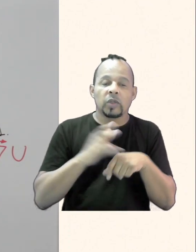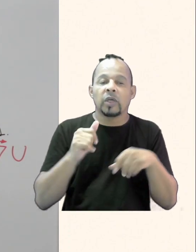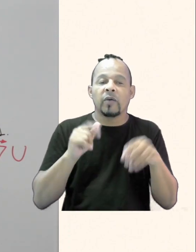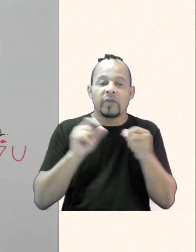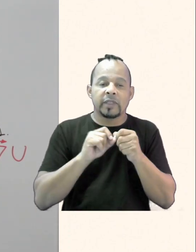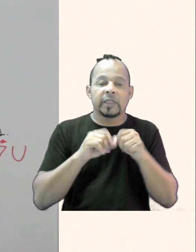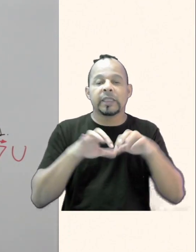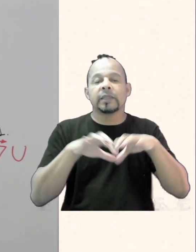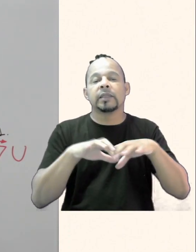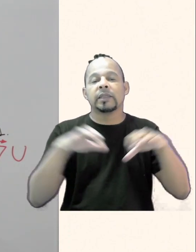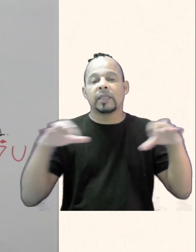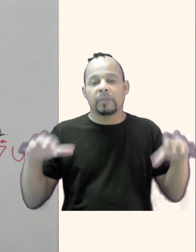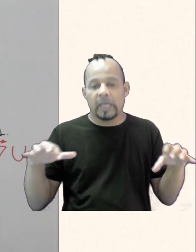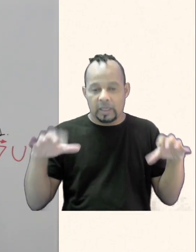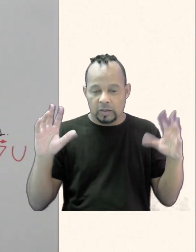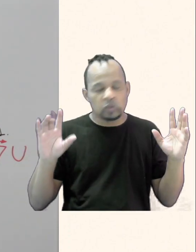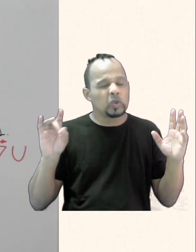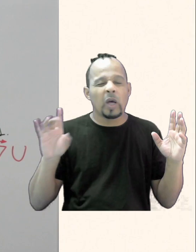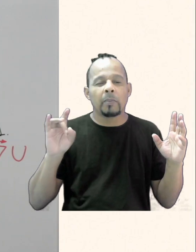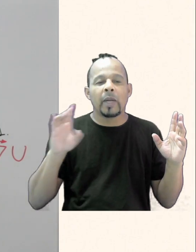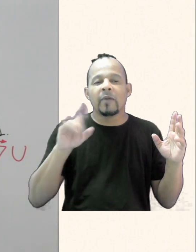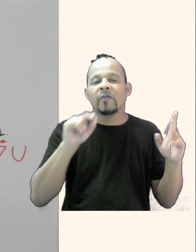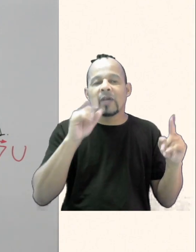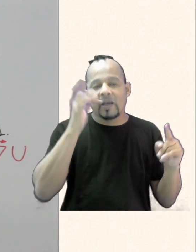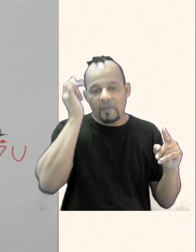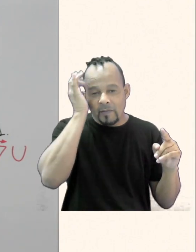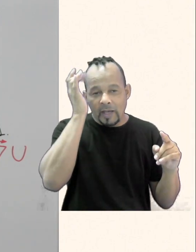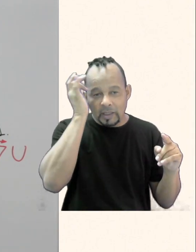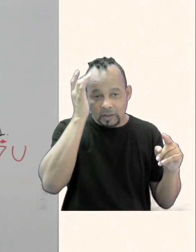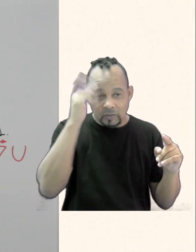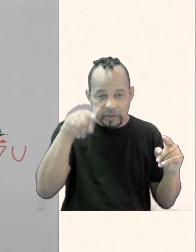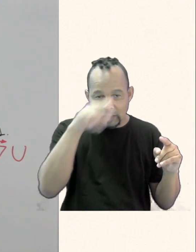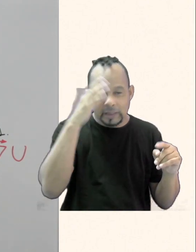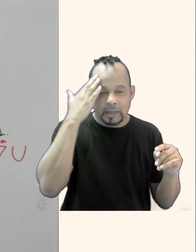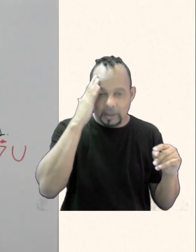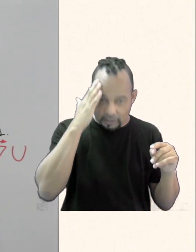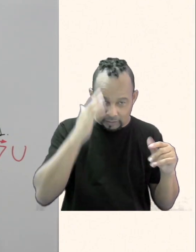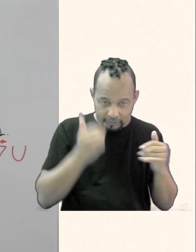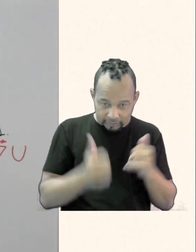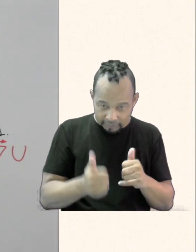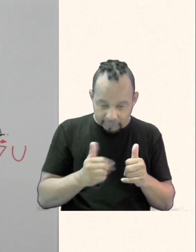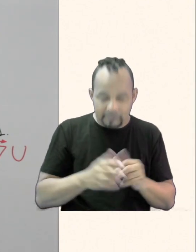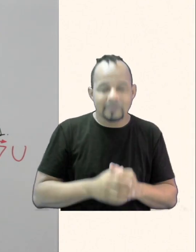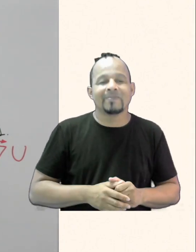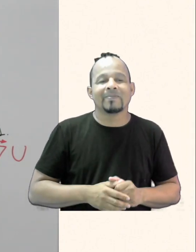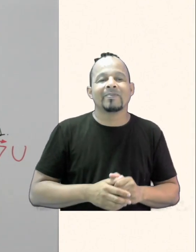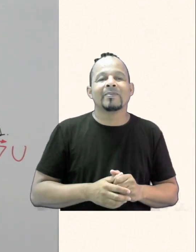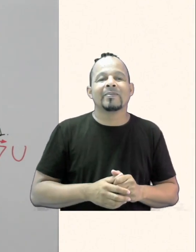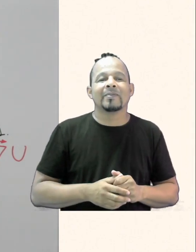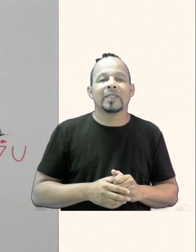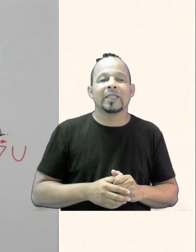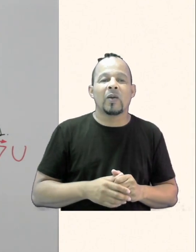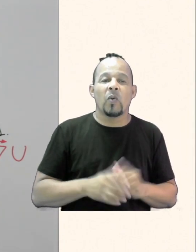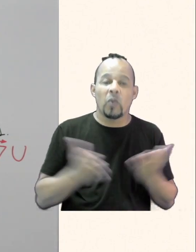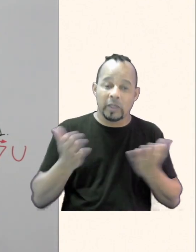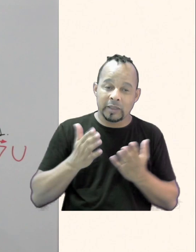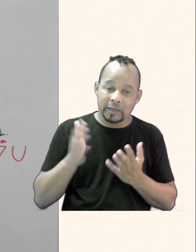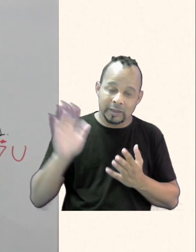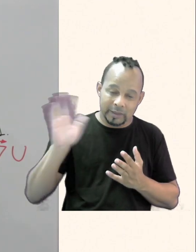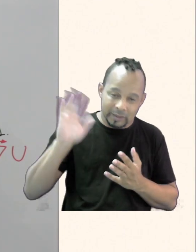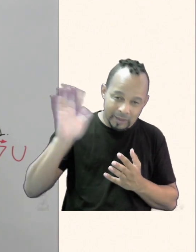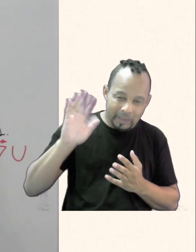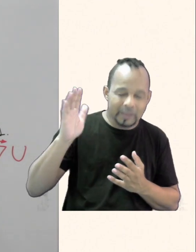didaticamente a gente pode separar apenas para ser mais fácil de entender.